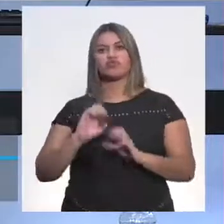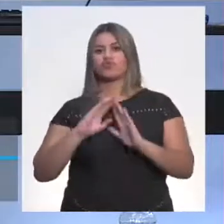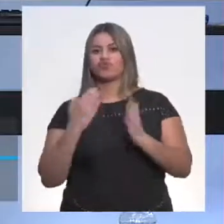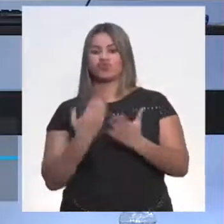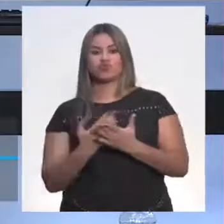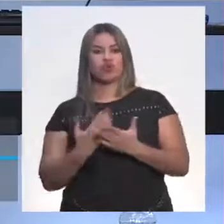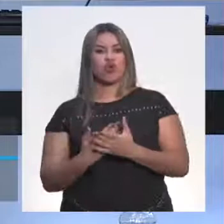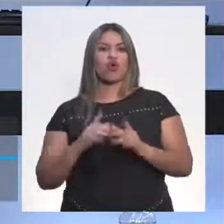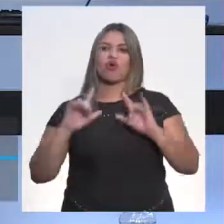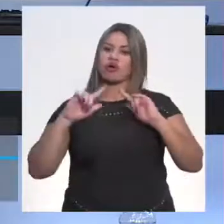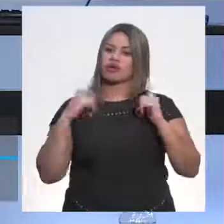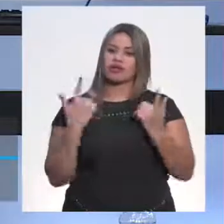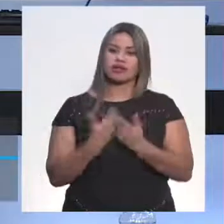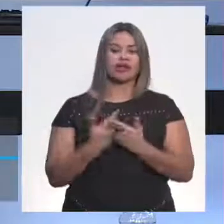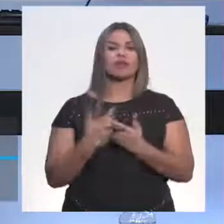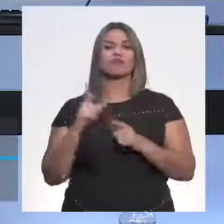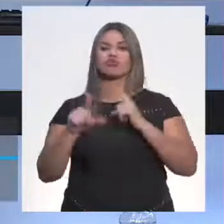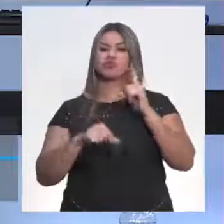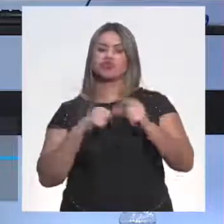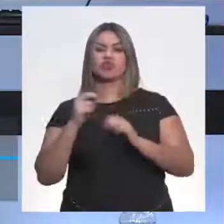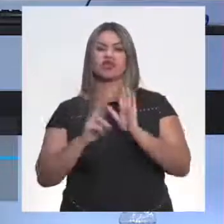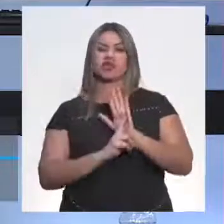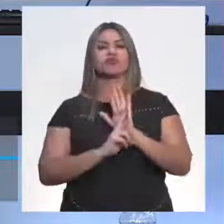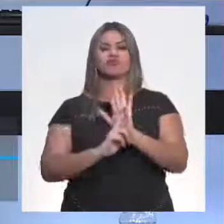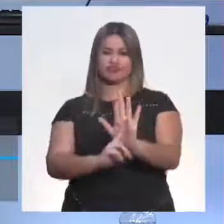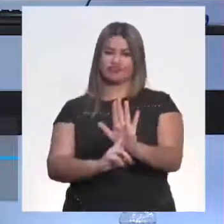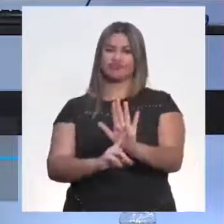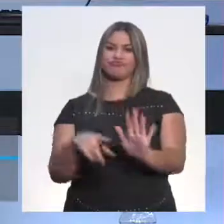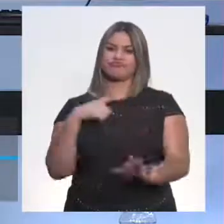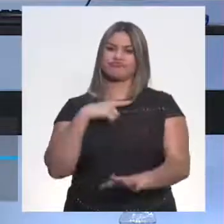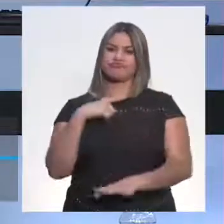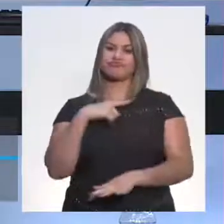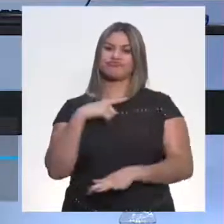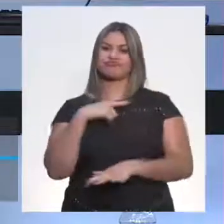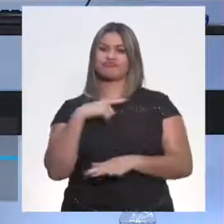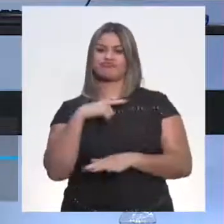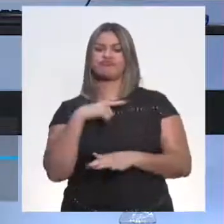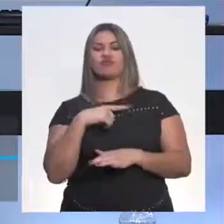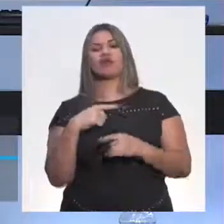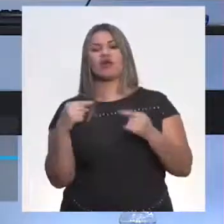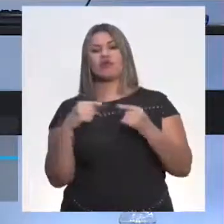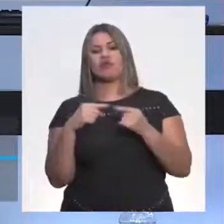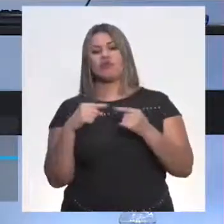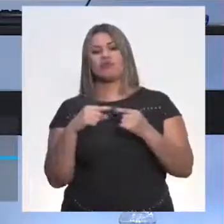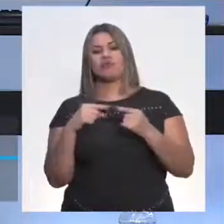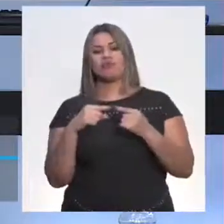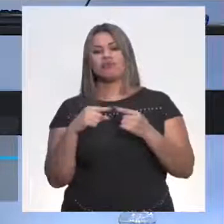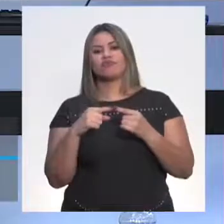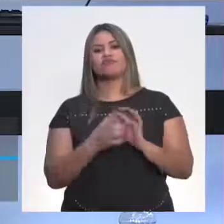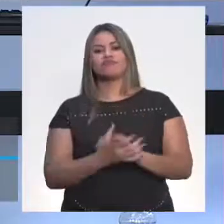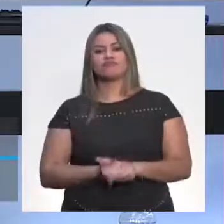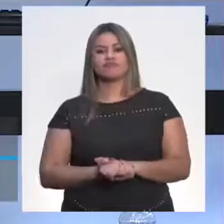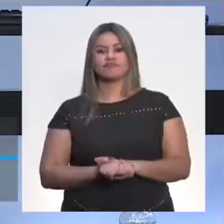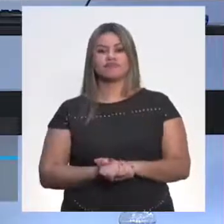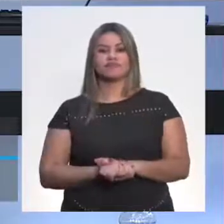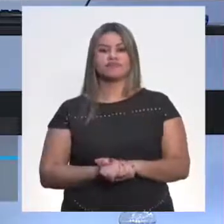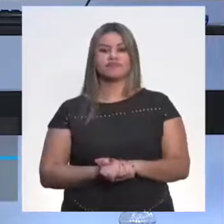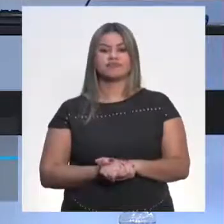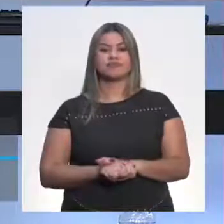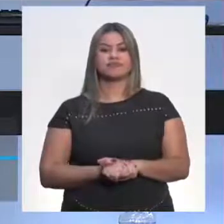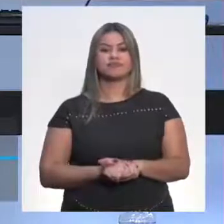aula no Grêmio ou e da estrutura estatal que nós fazemos parte